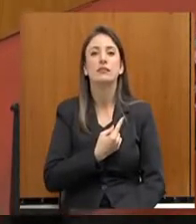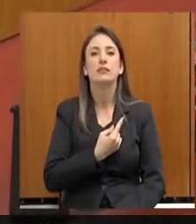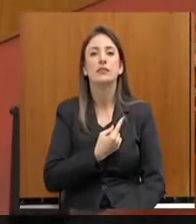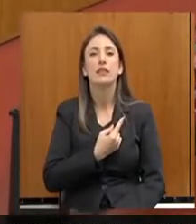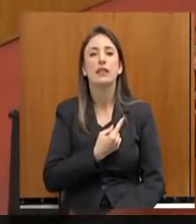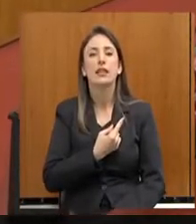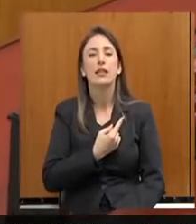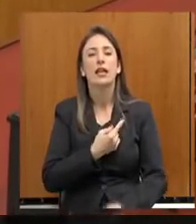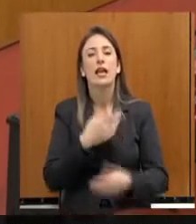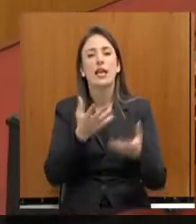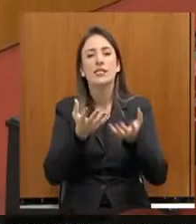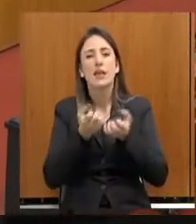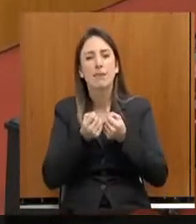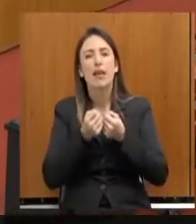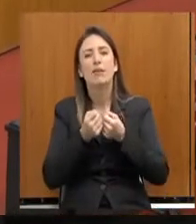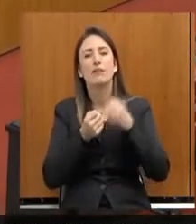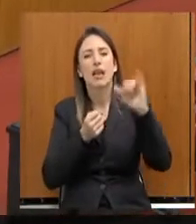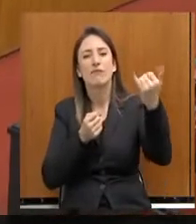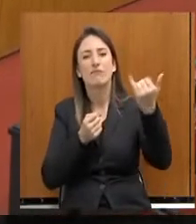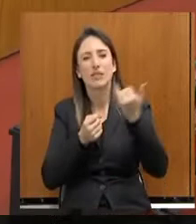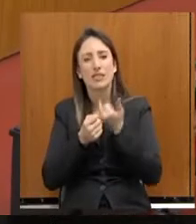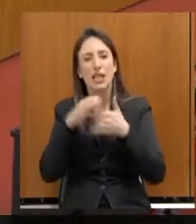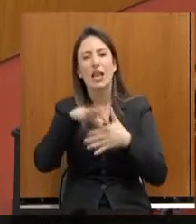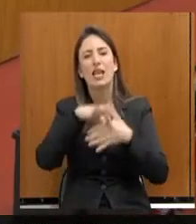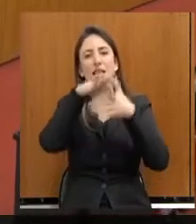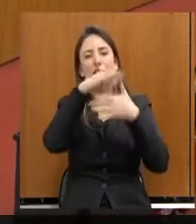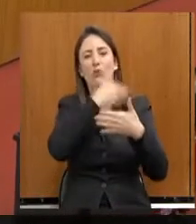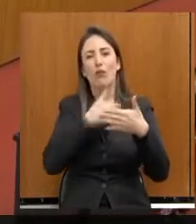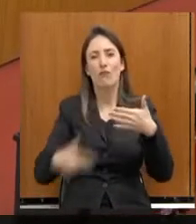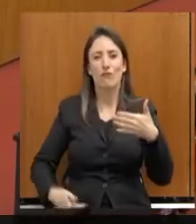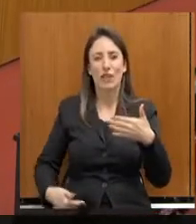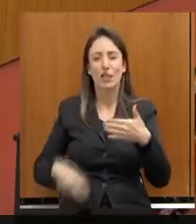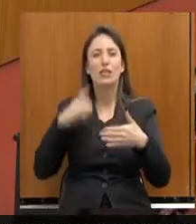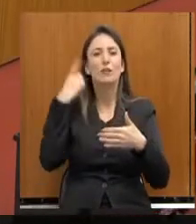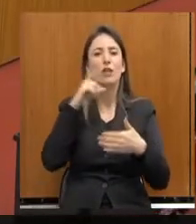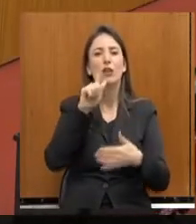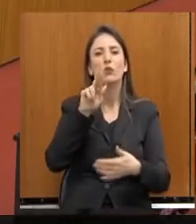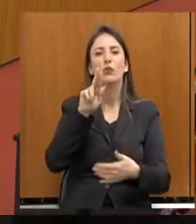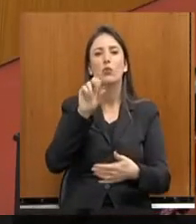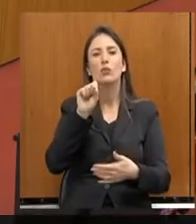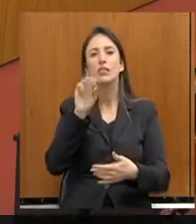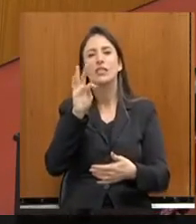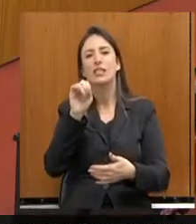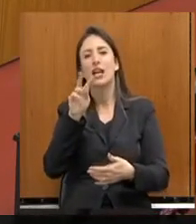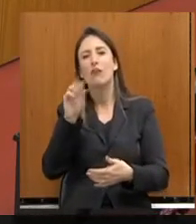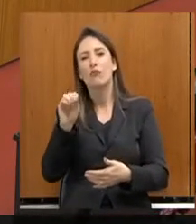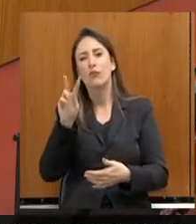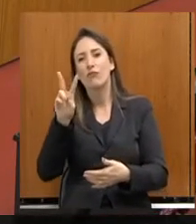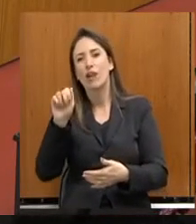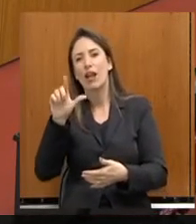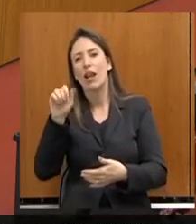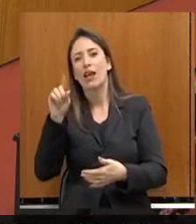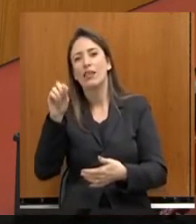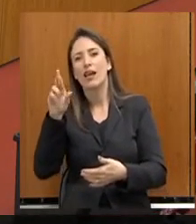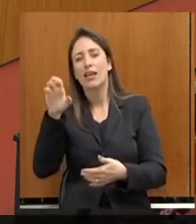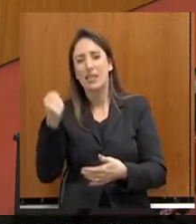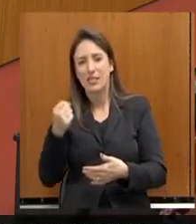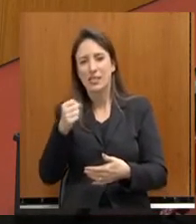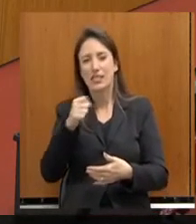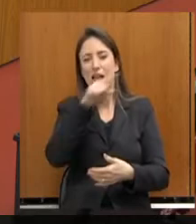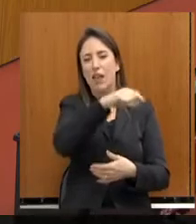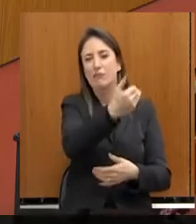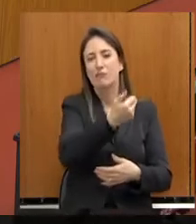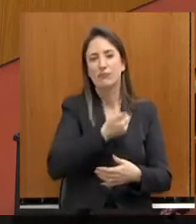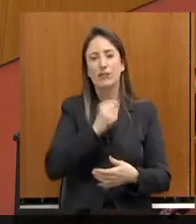do líder do governo Deputado Gustavo Valadares que nas próximas reuniões da comissão